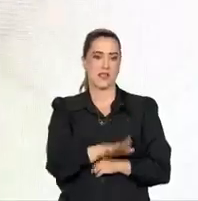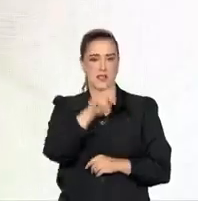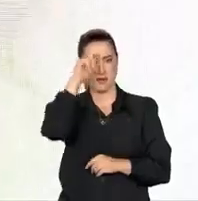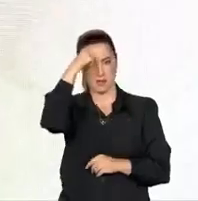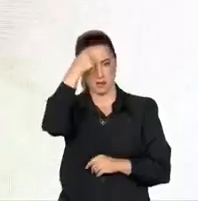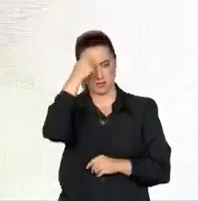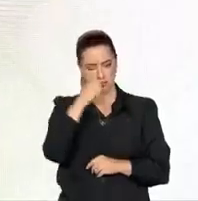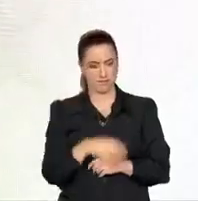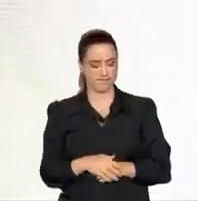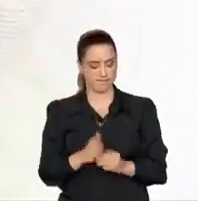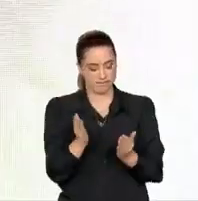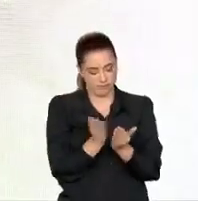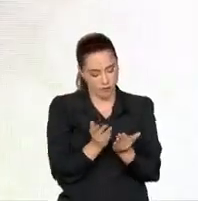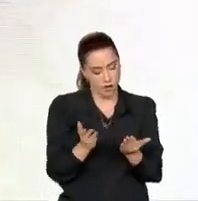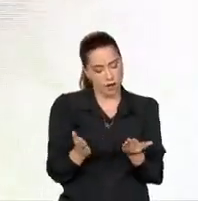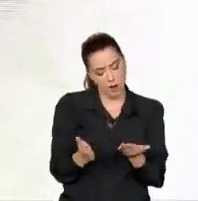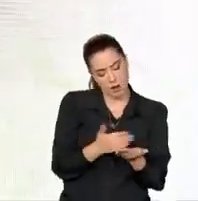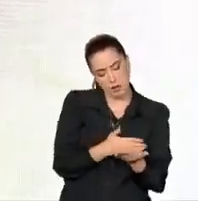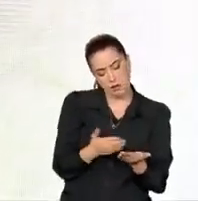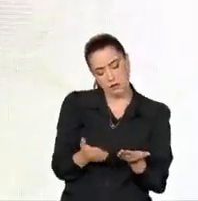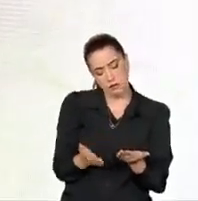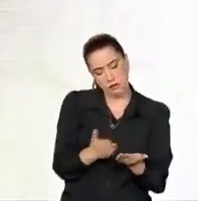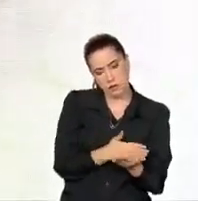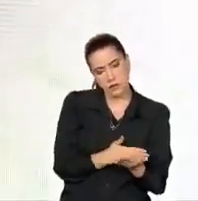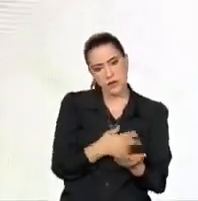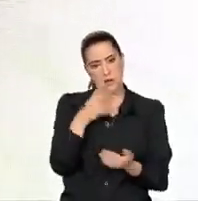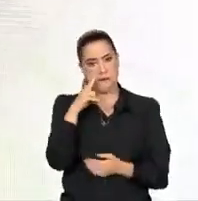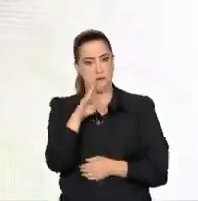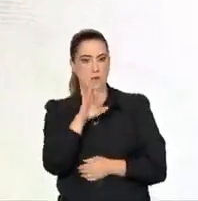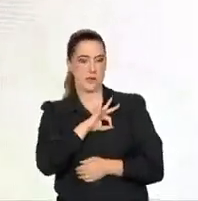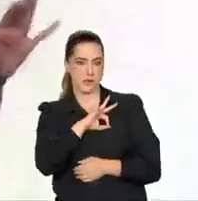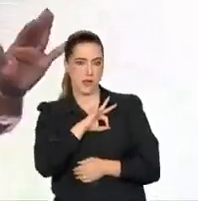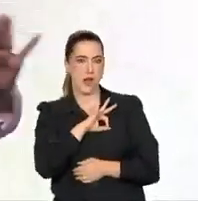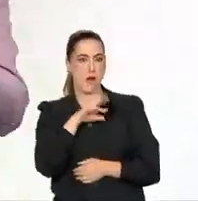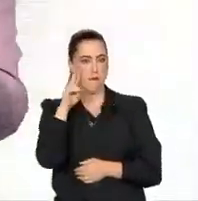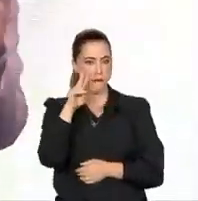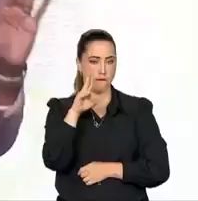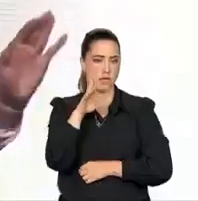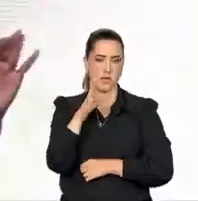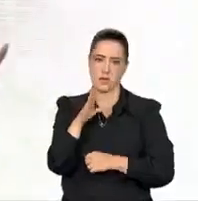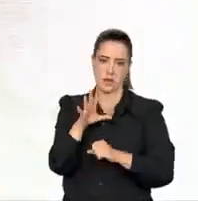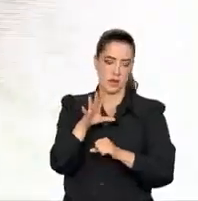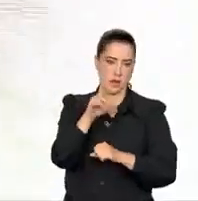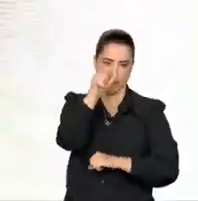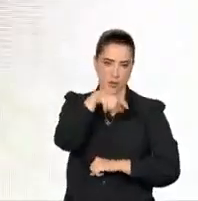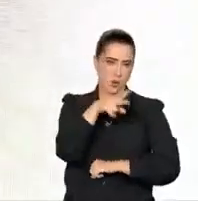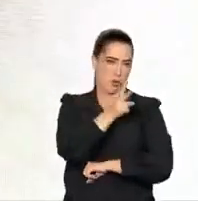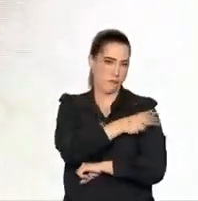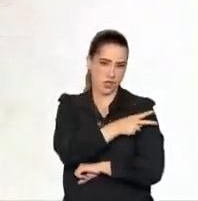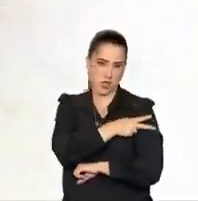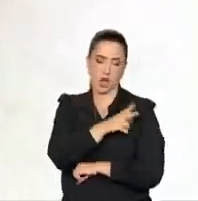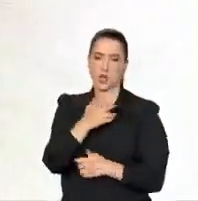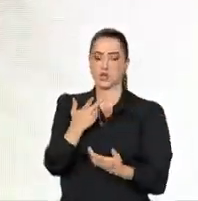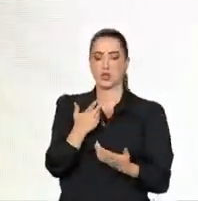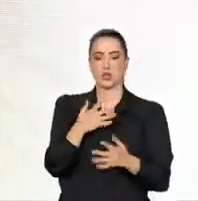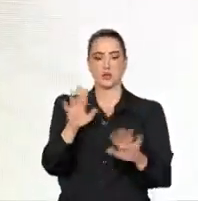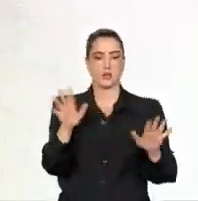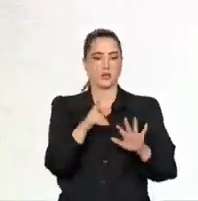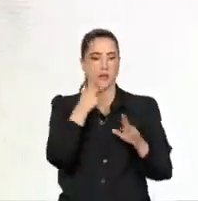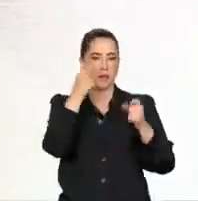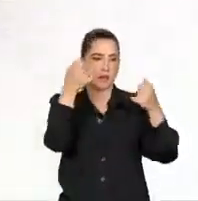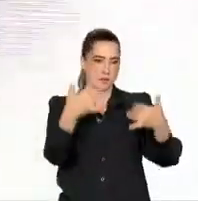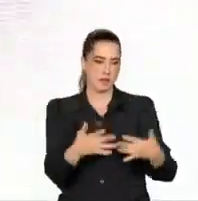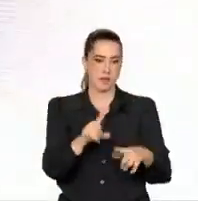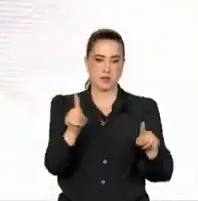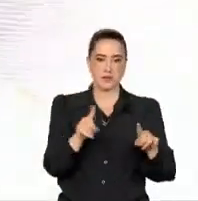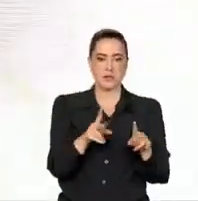negra. A gente encontrava a foto do policial, do segurança, e é óbvio que a gente não está aqui para falar sobre isso. A gente está aqui para dizer que